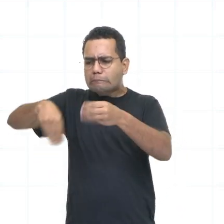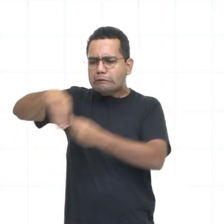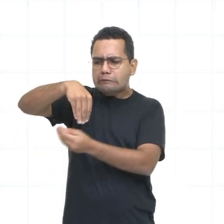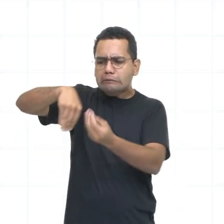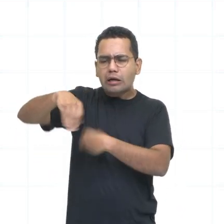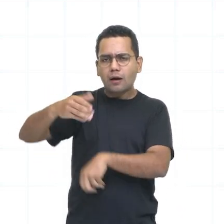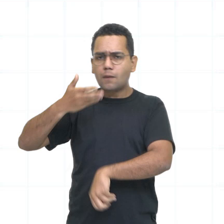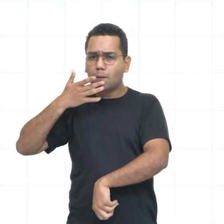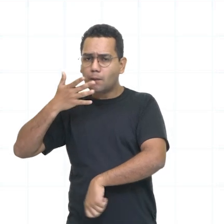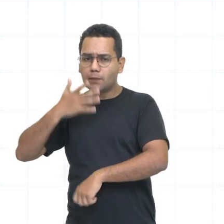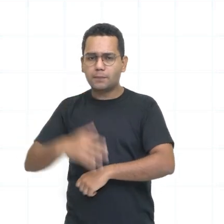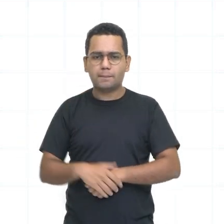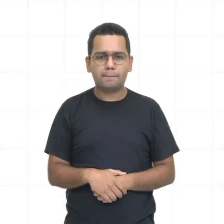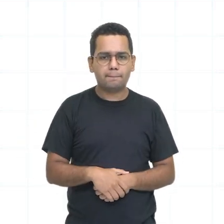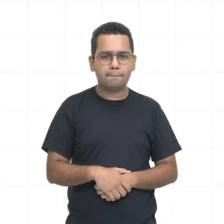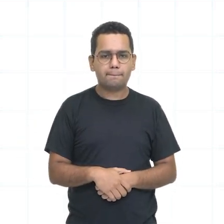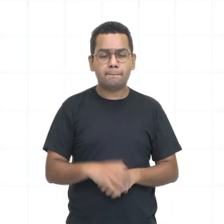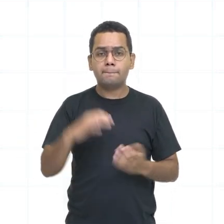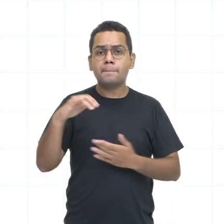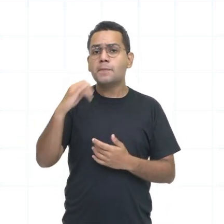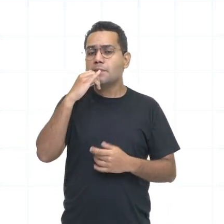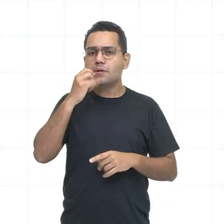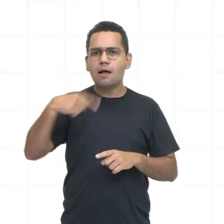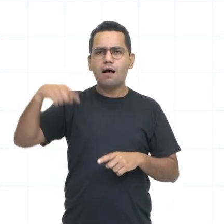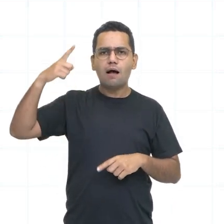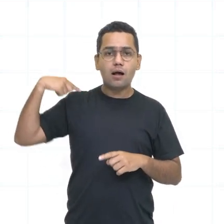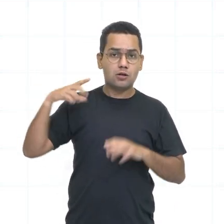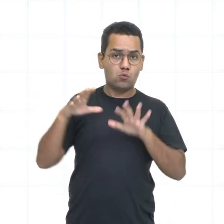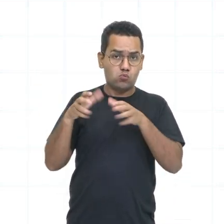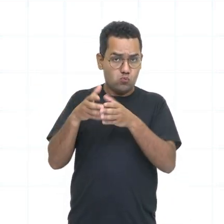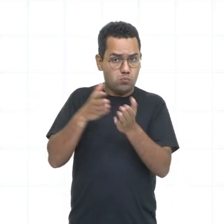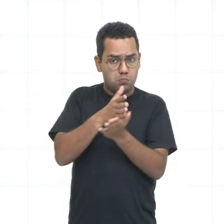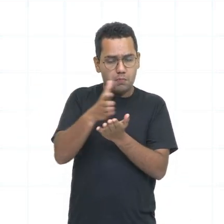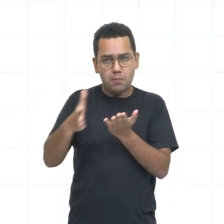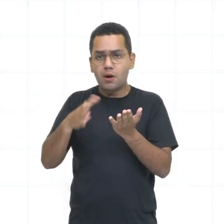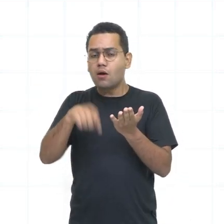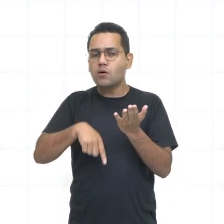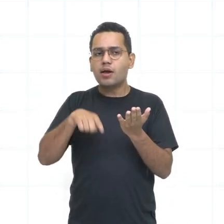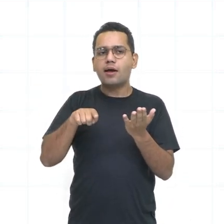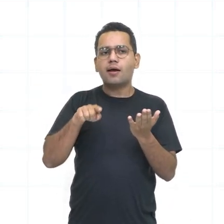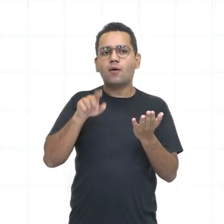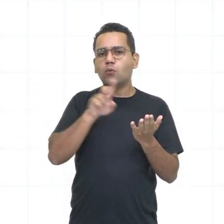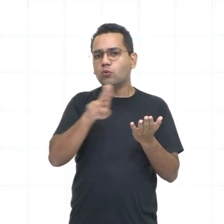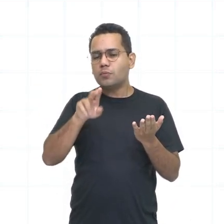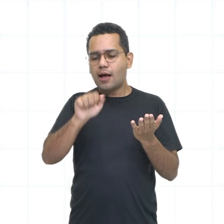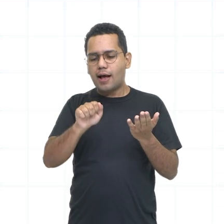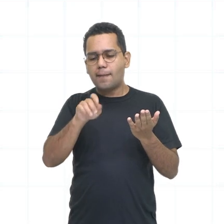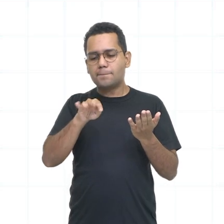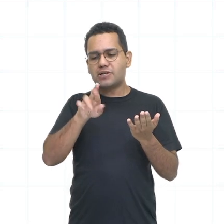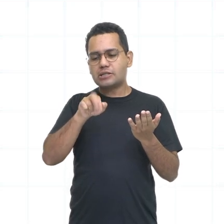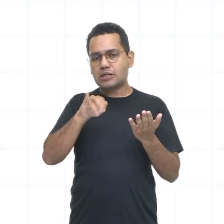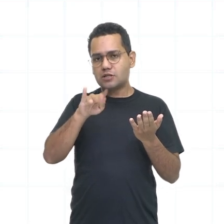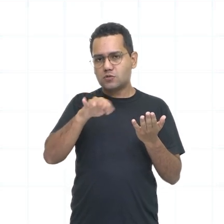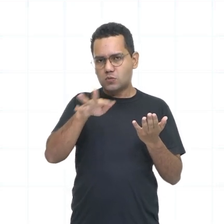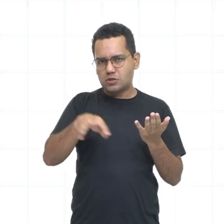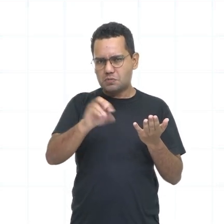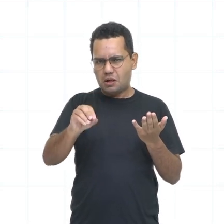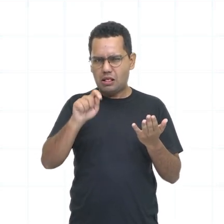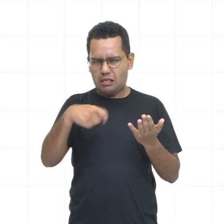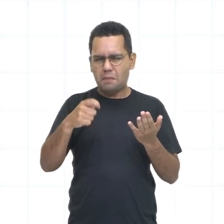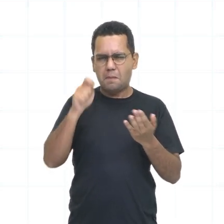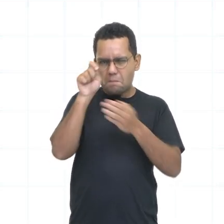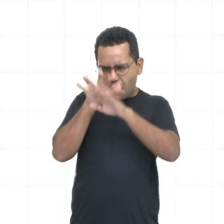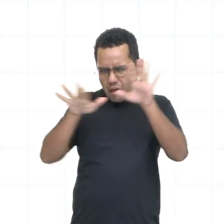no abstracionismo, os artistas utilizam muitas cores ali, muitas manchas, você não